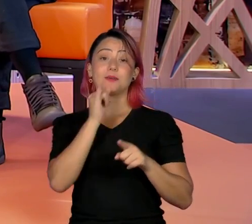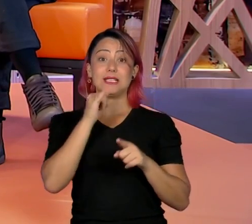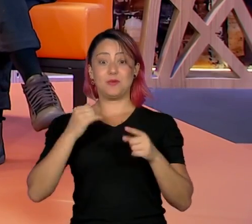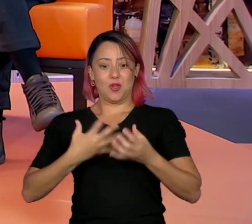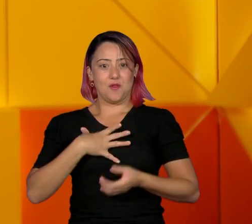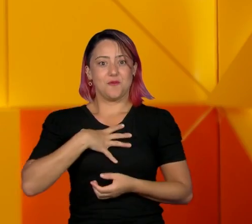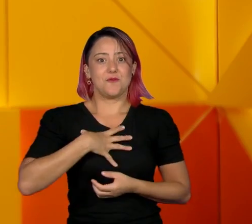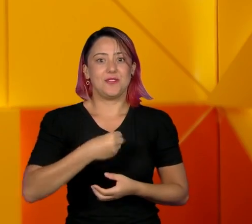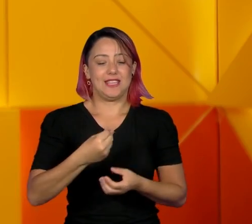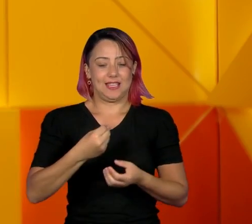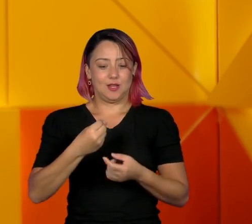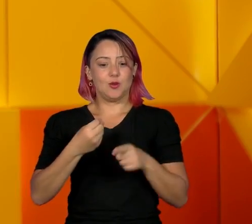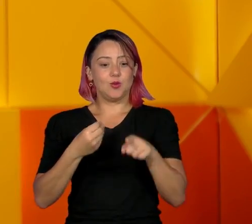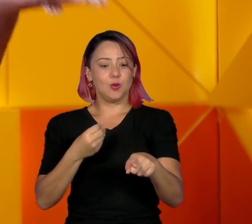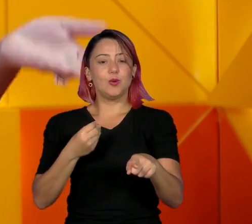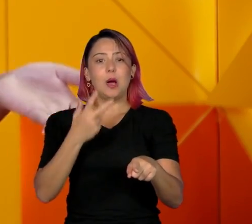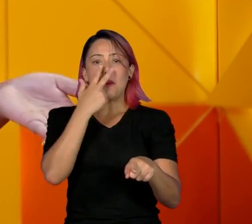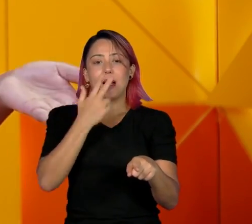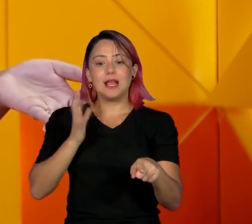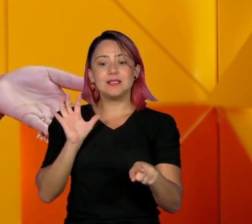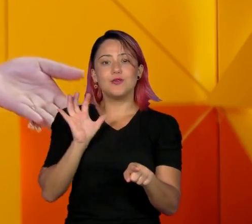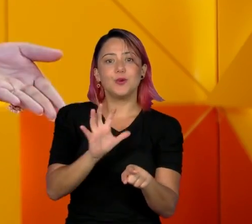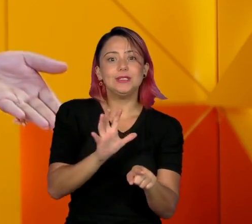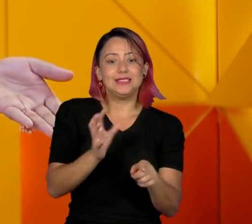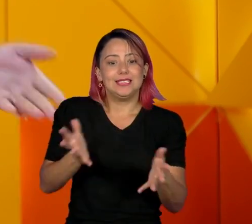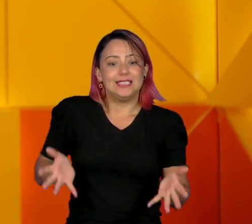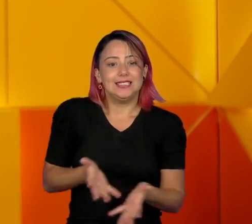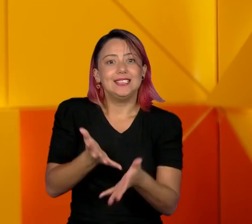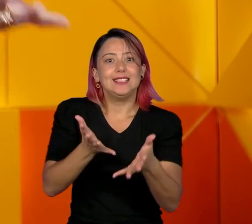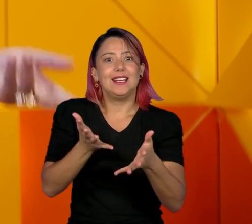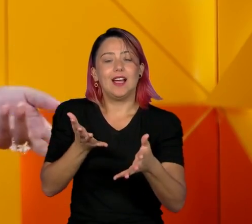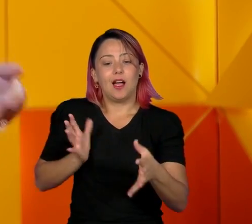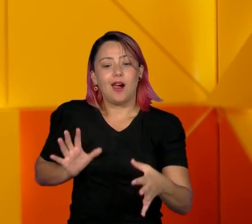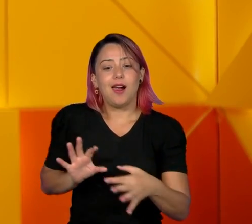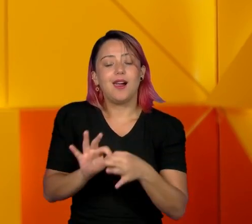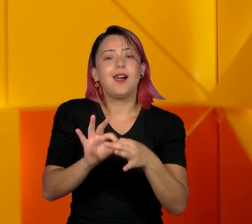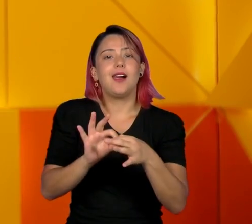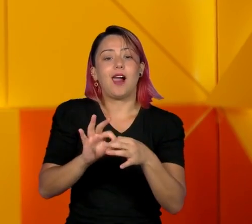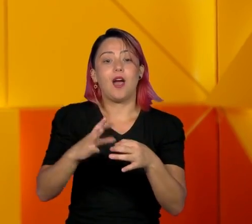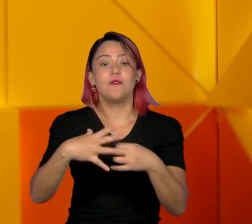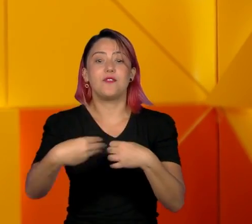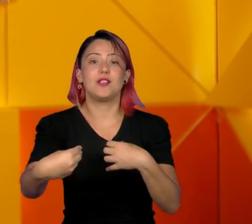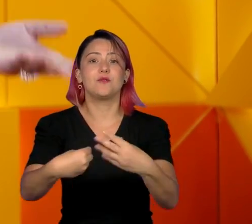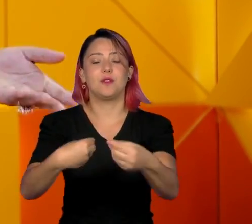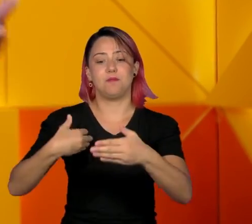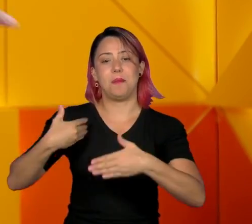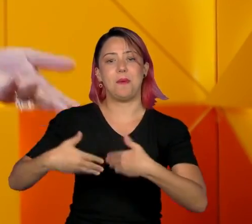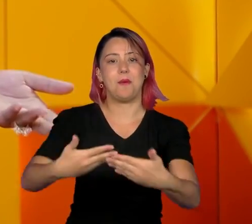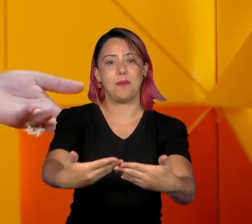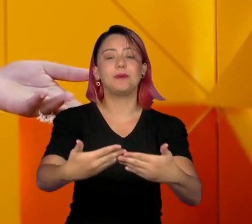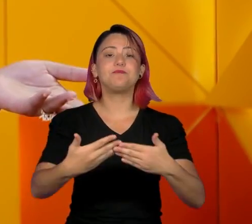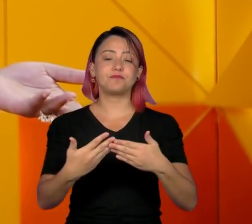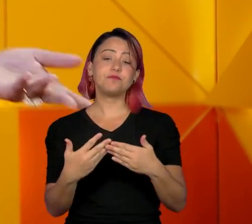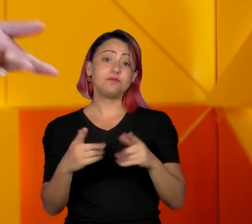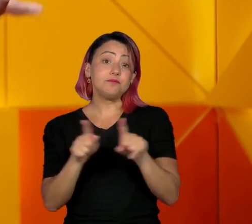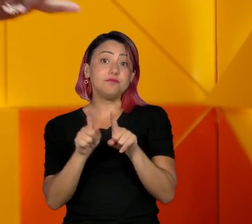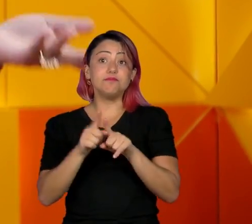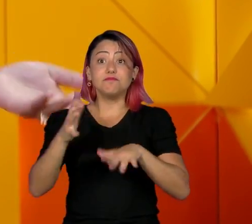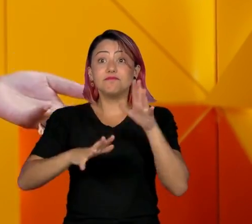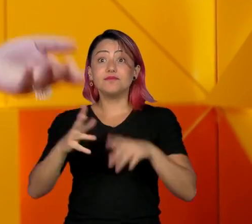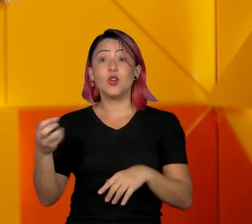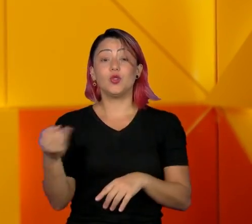filhos, para que a gente possa, junto com eles, né, realizar e ter até mesmo acesso a novas